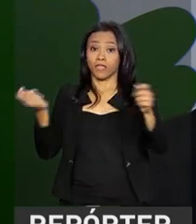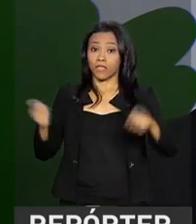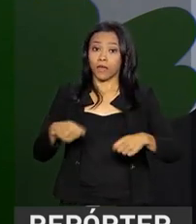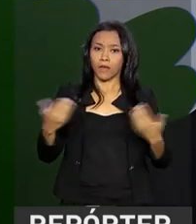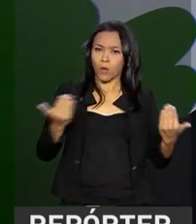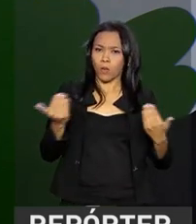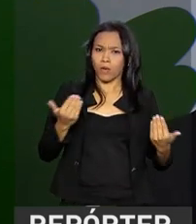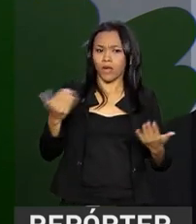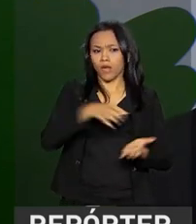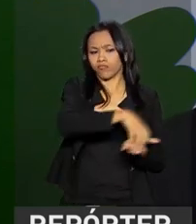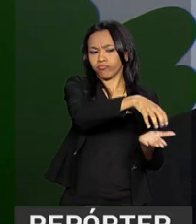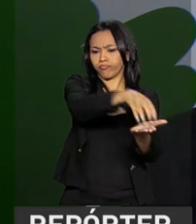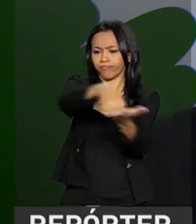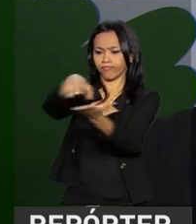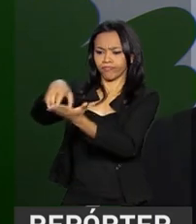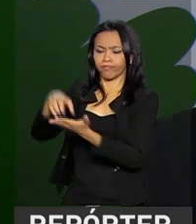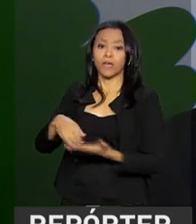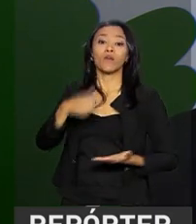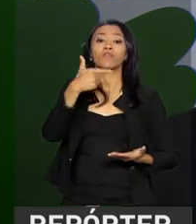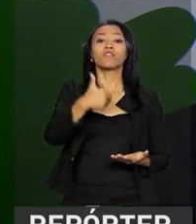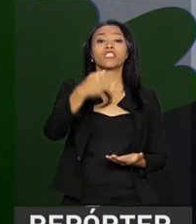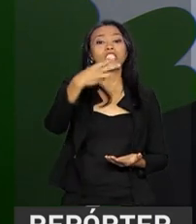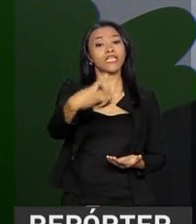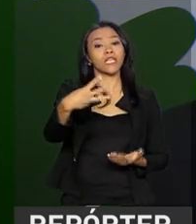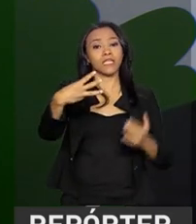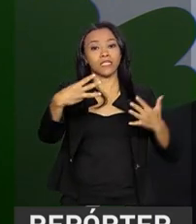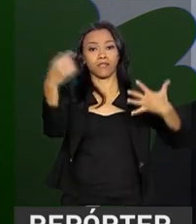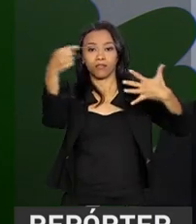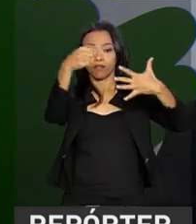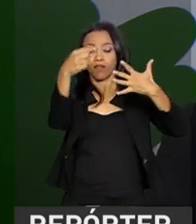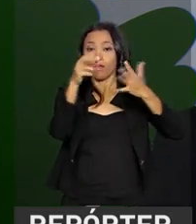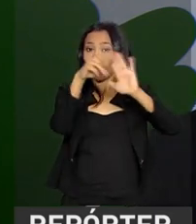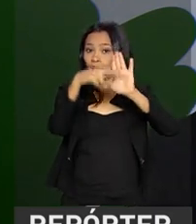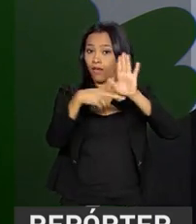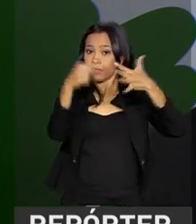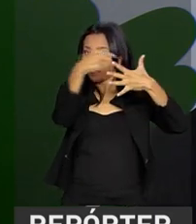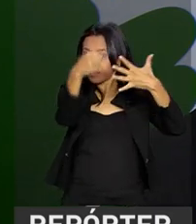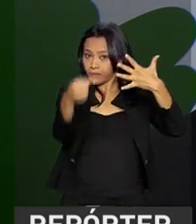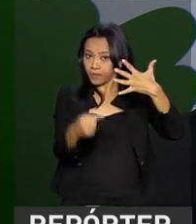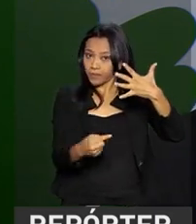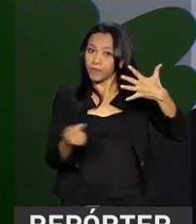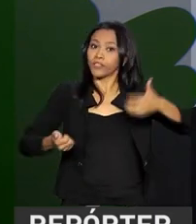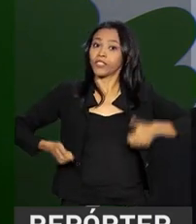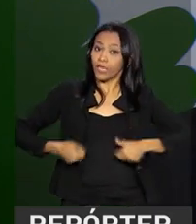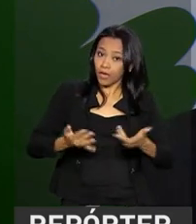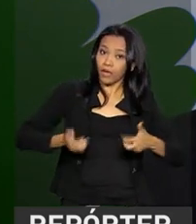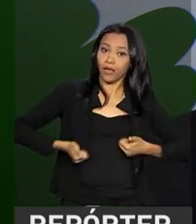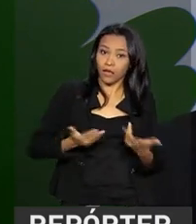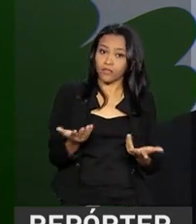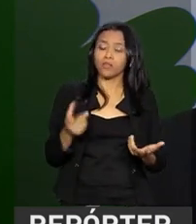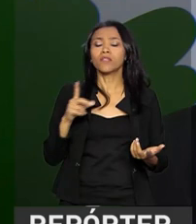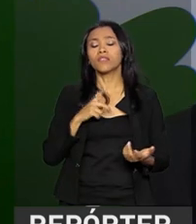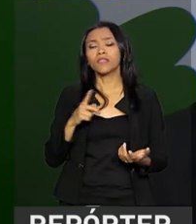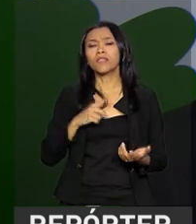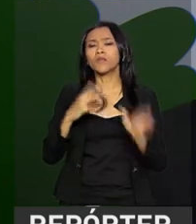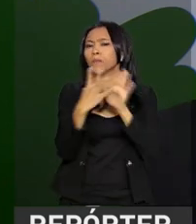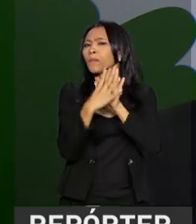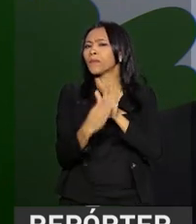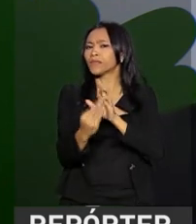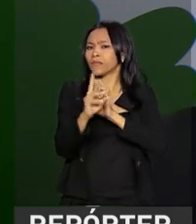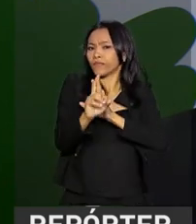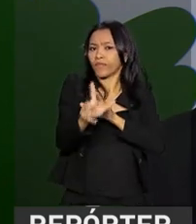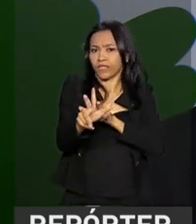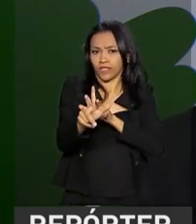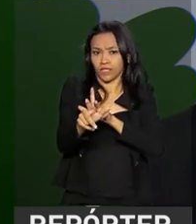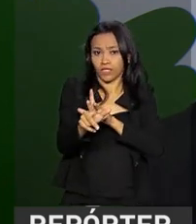partir de um conjunto de 23 itens de despesa o portal da transparência traz outras informações no formato diferente o portal da transparência